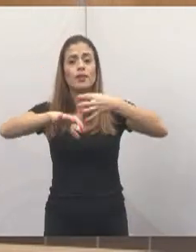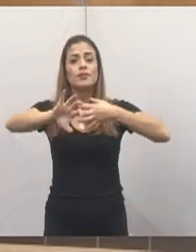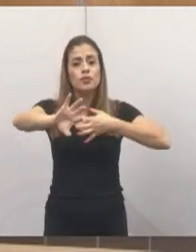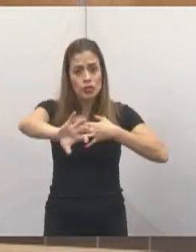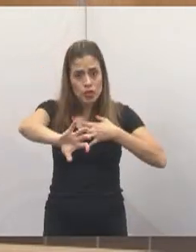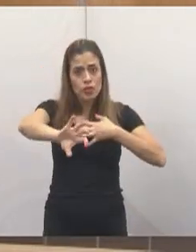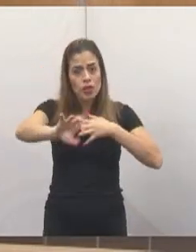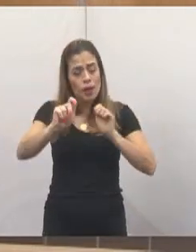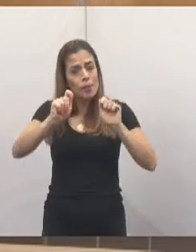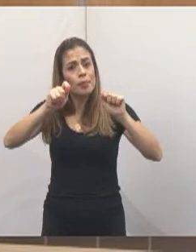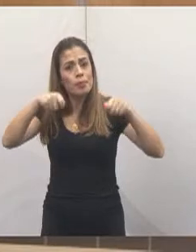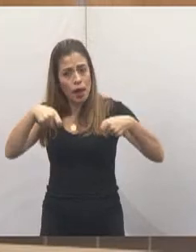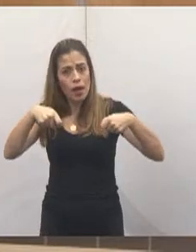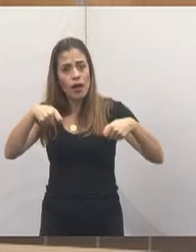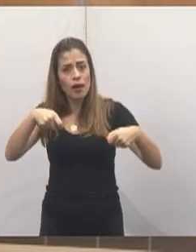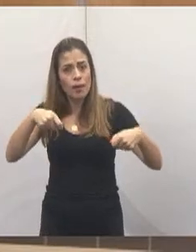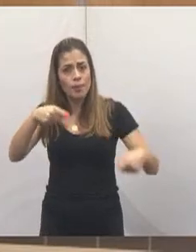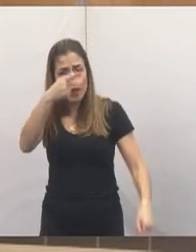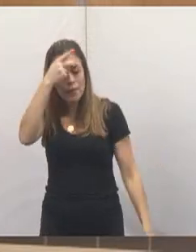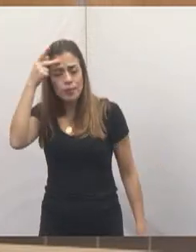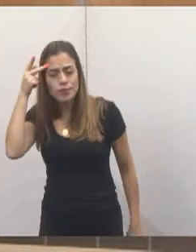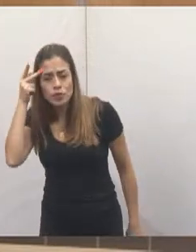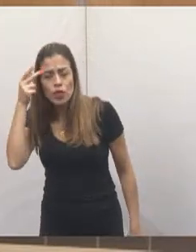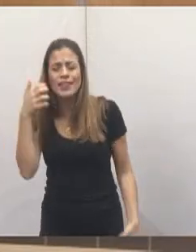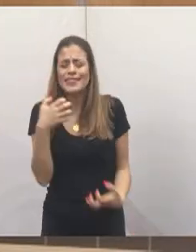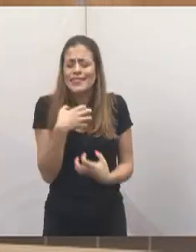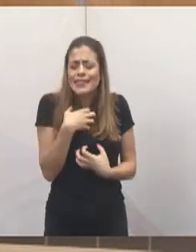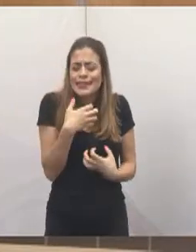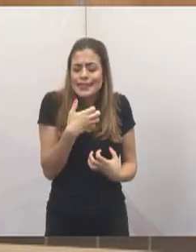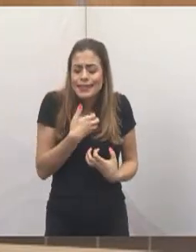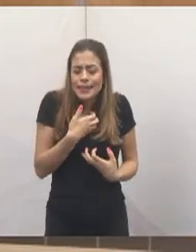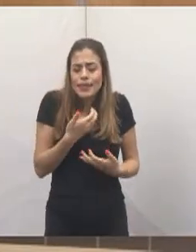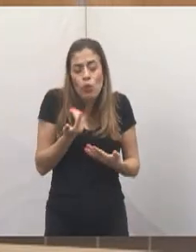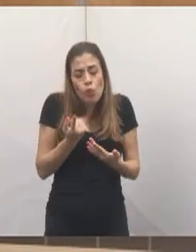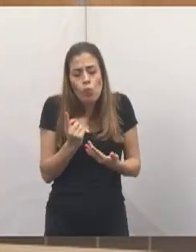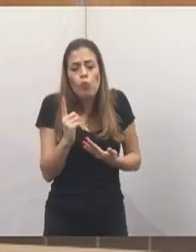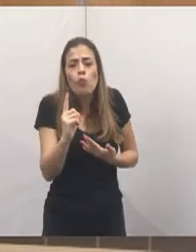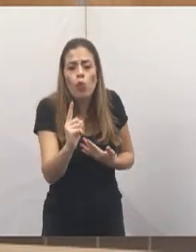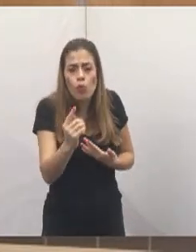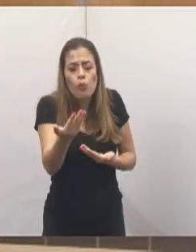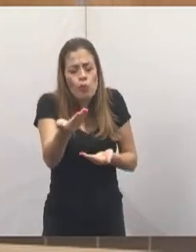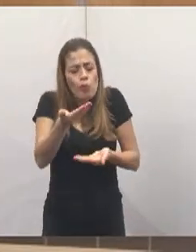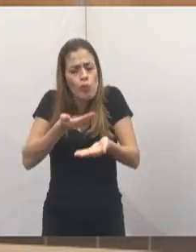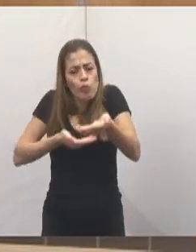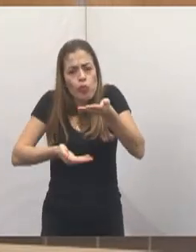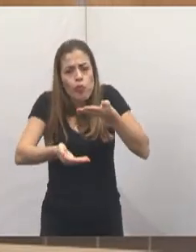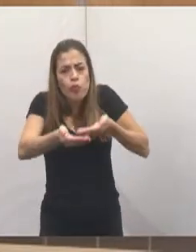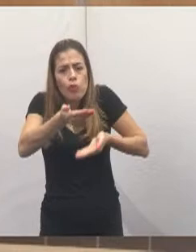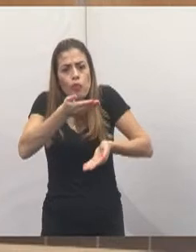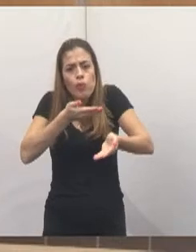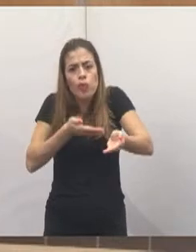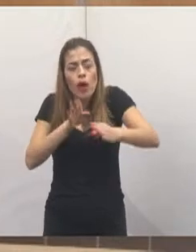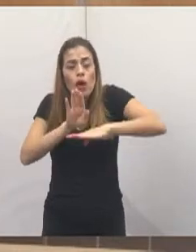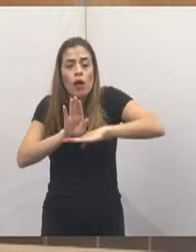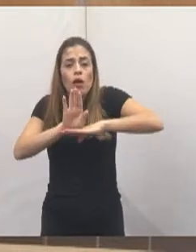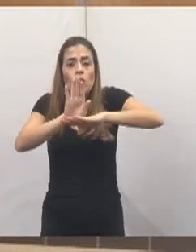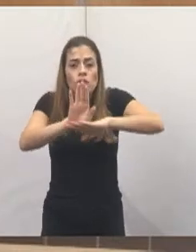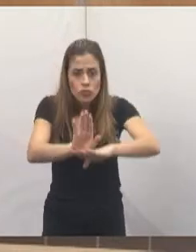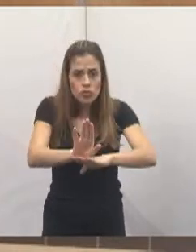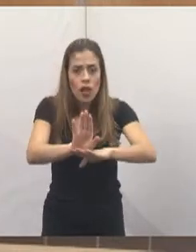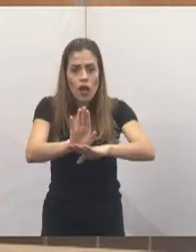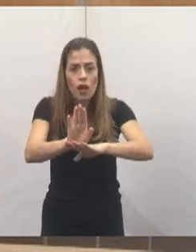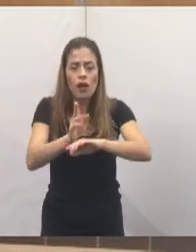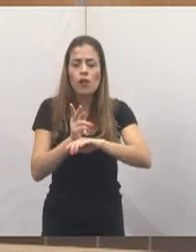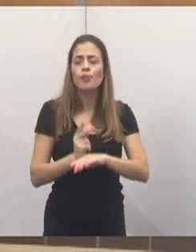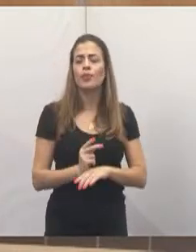capacidade de uma pessoa tem de sentir e se colocar no lugar de outra pessoa e, dessa forma, auxiliá-lo na busca